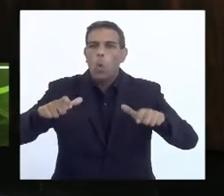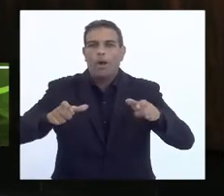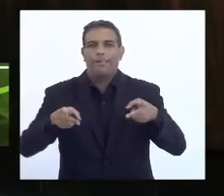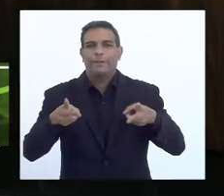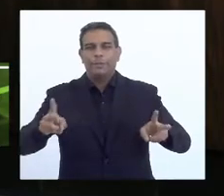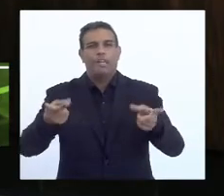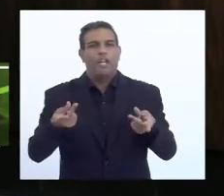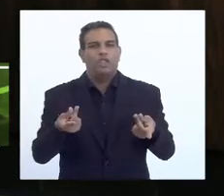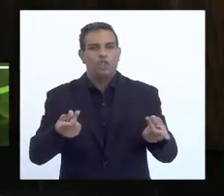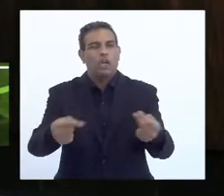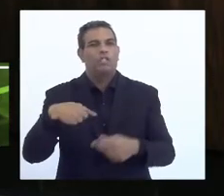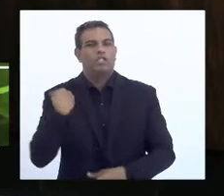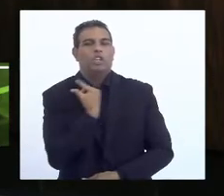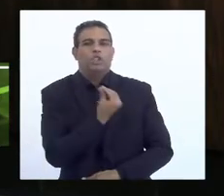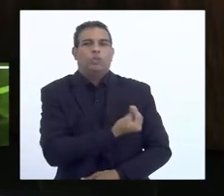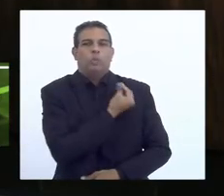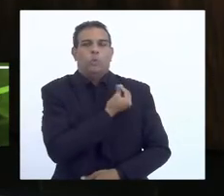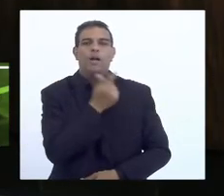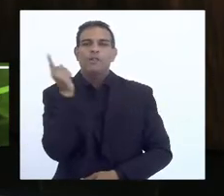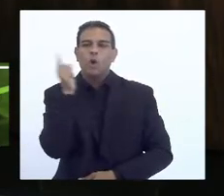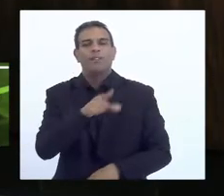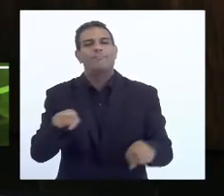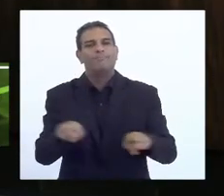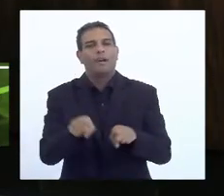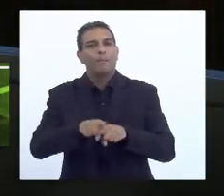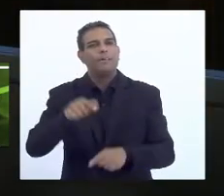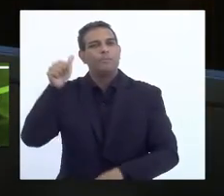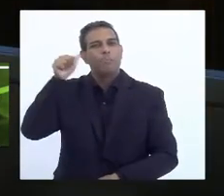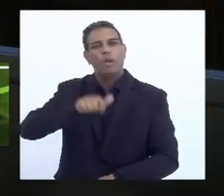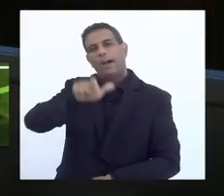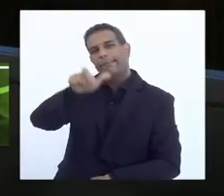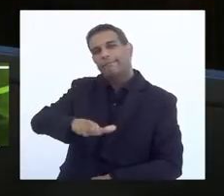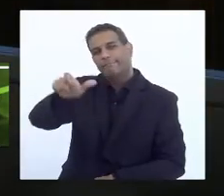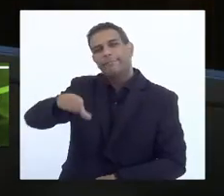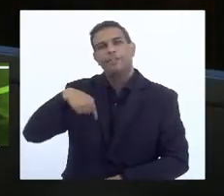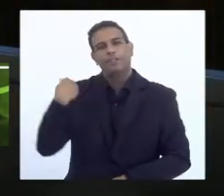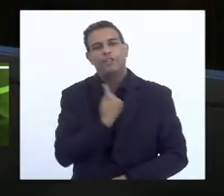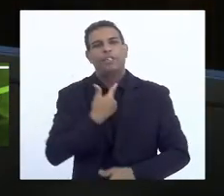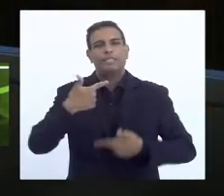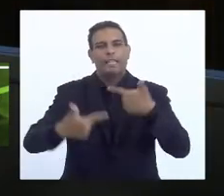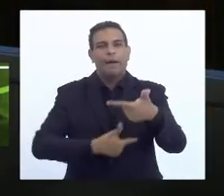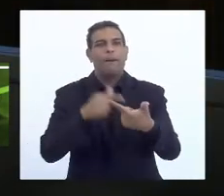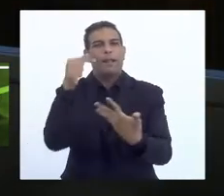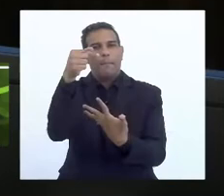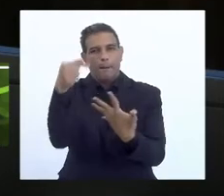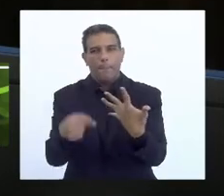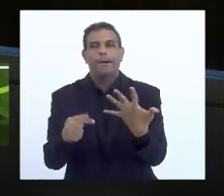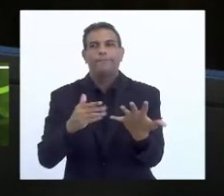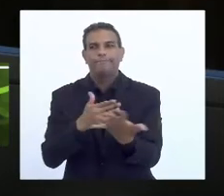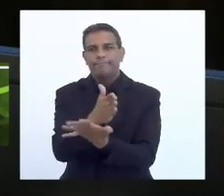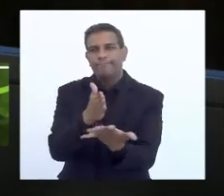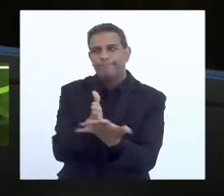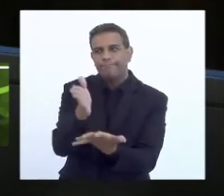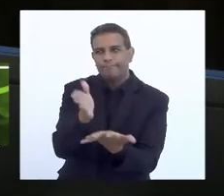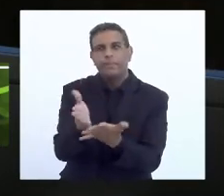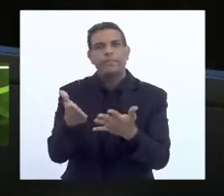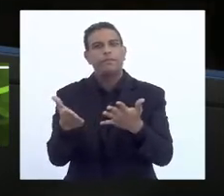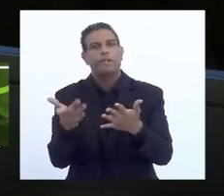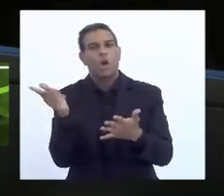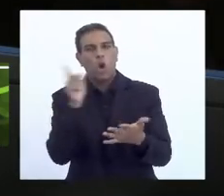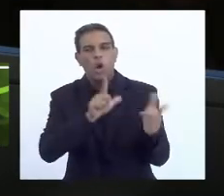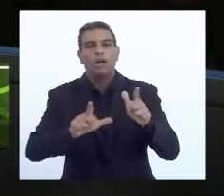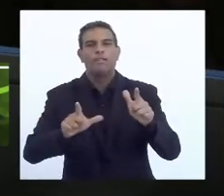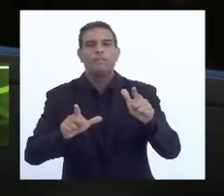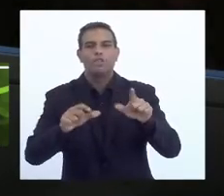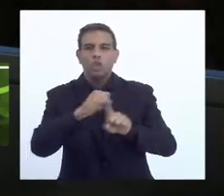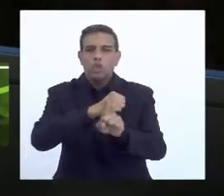mulheres, de nós mulheres em especial, mulheres que trabalham e batalham com uma base social, que é